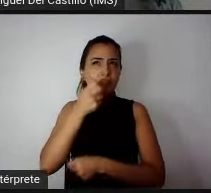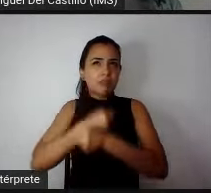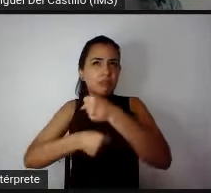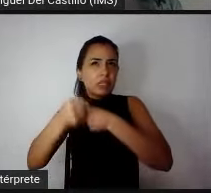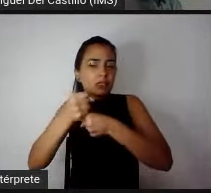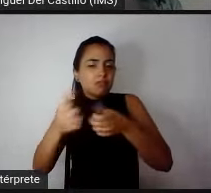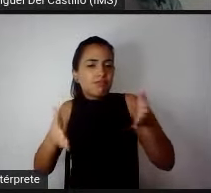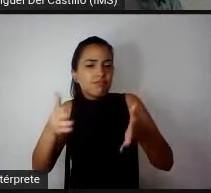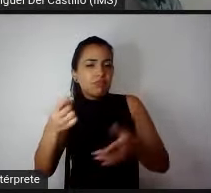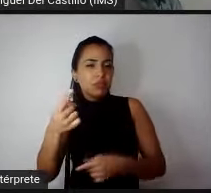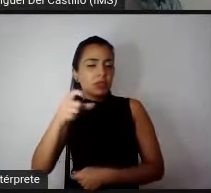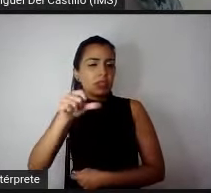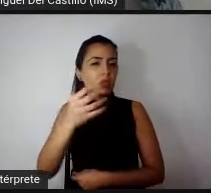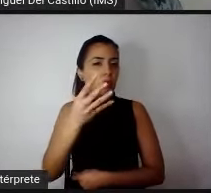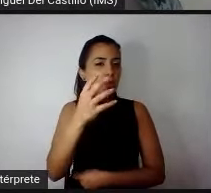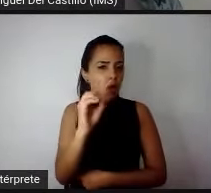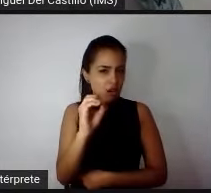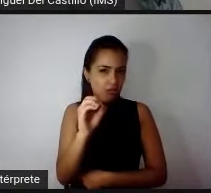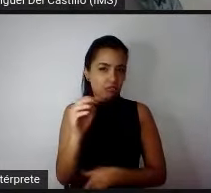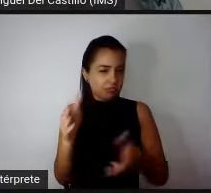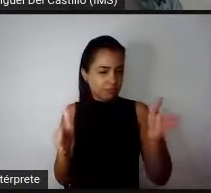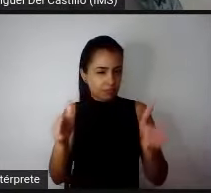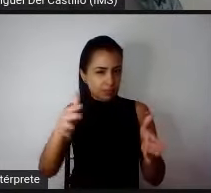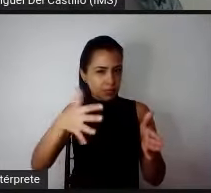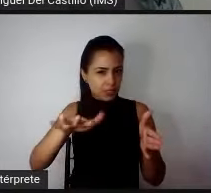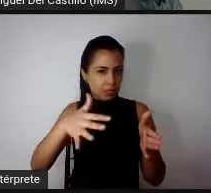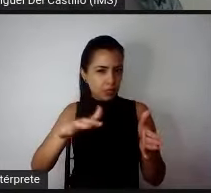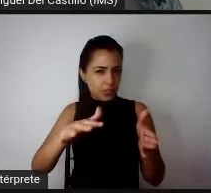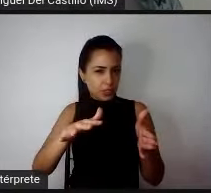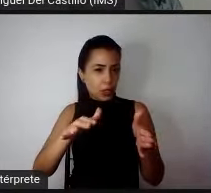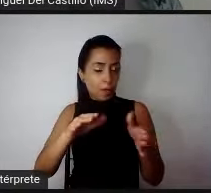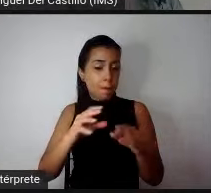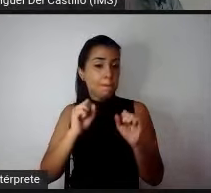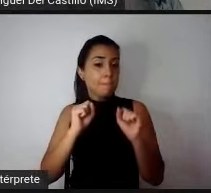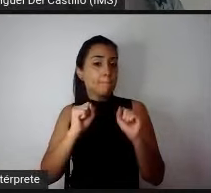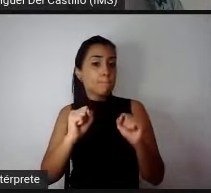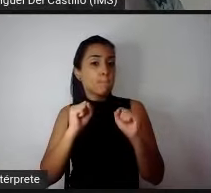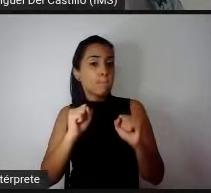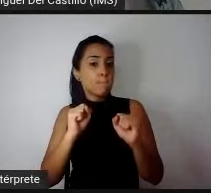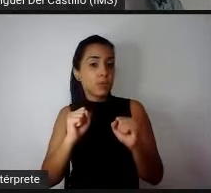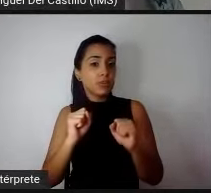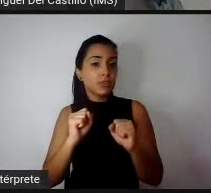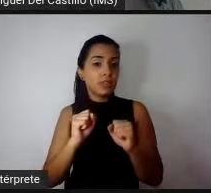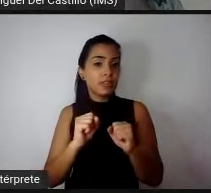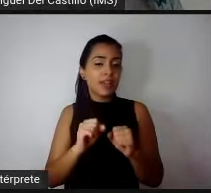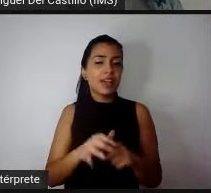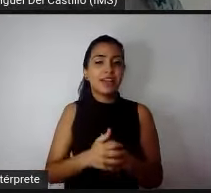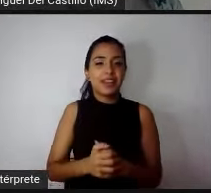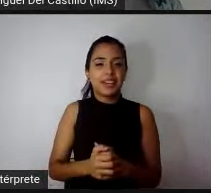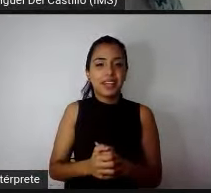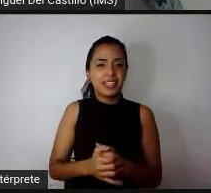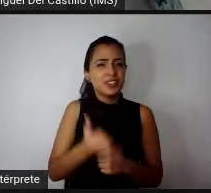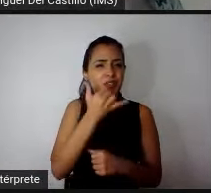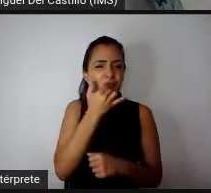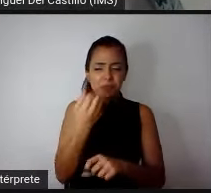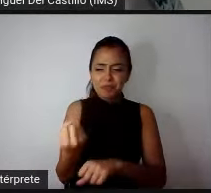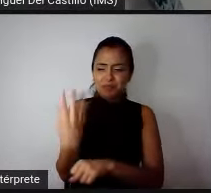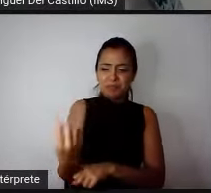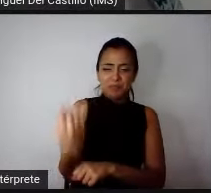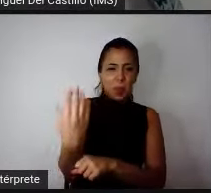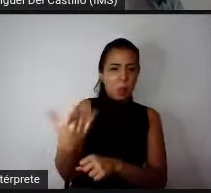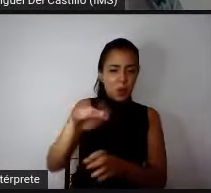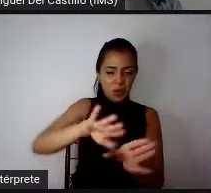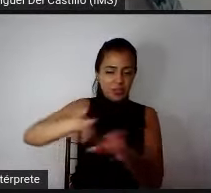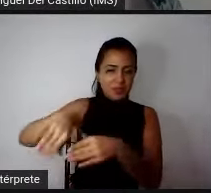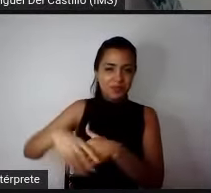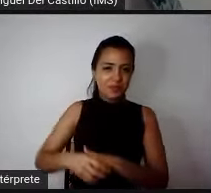você poderia... O que é isso que está... Alguma coisa que está me chamando aqui. Mas naquela época, você